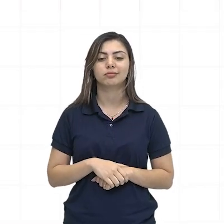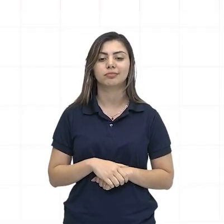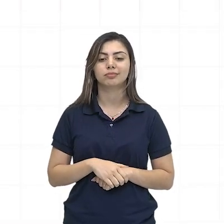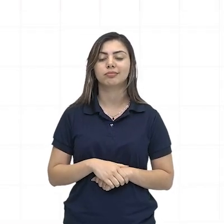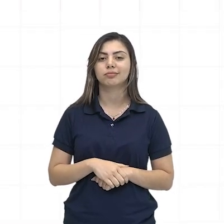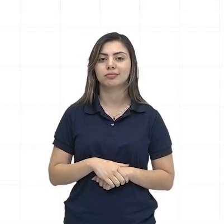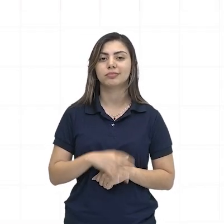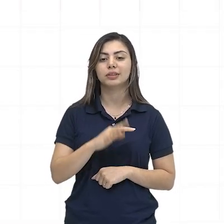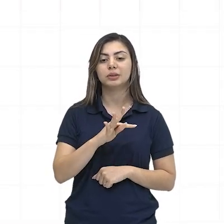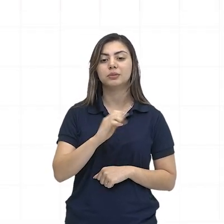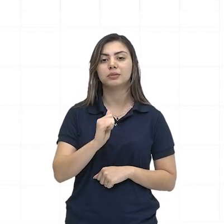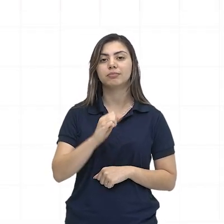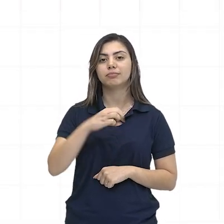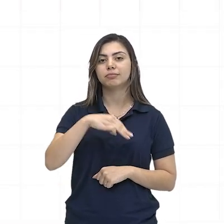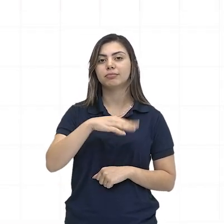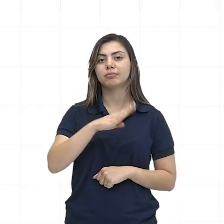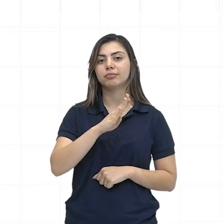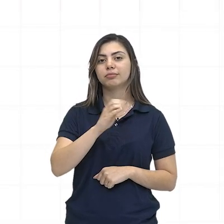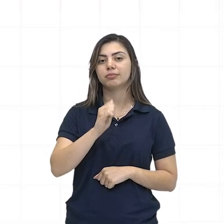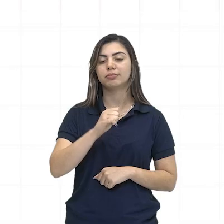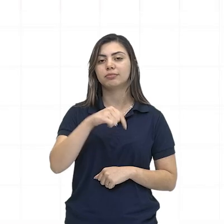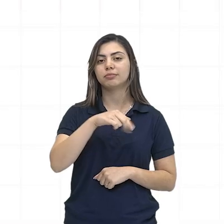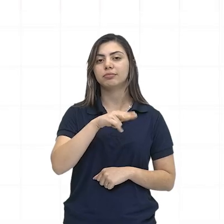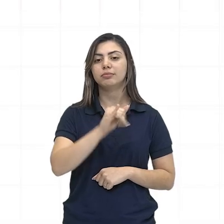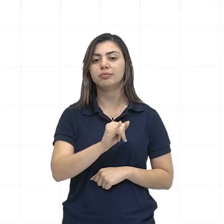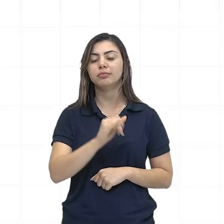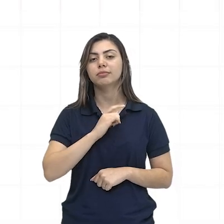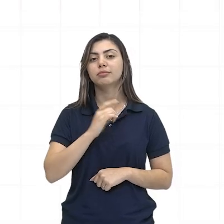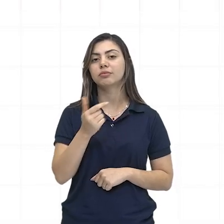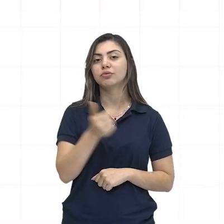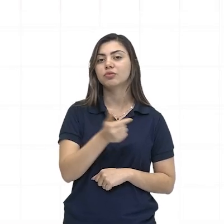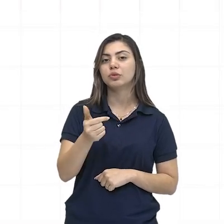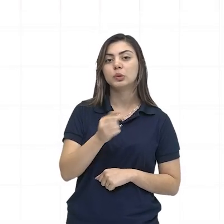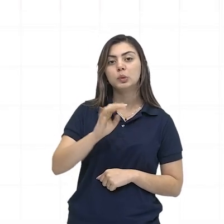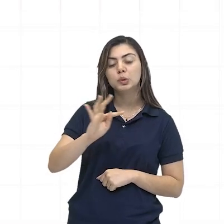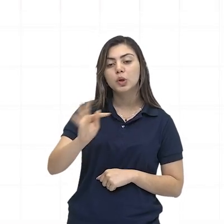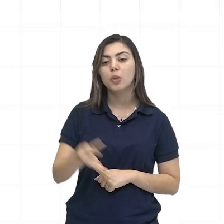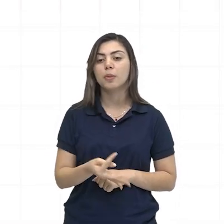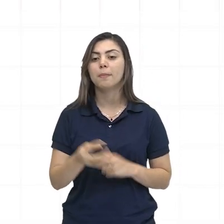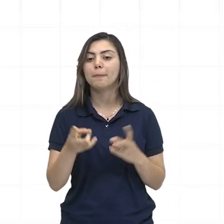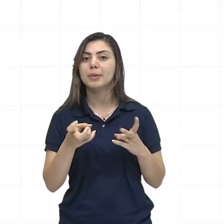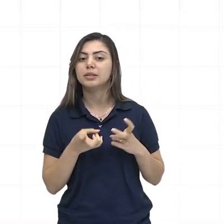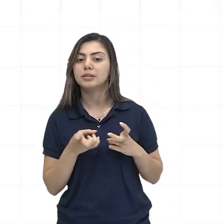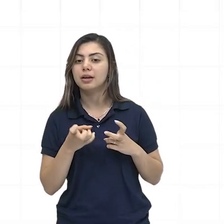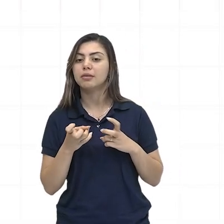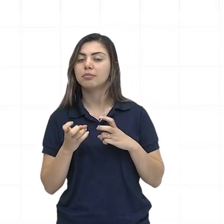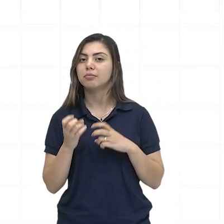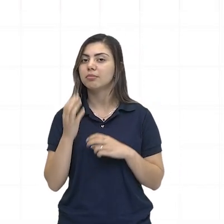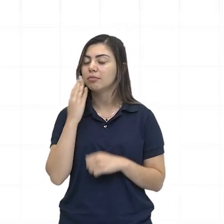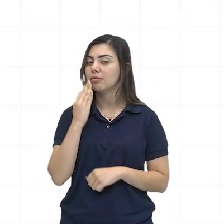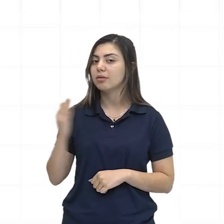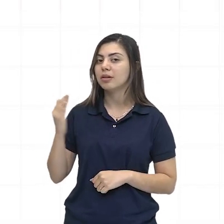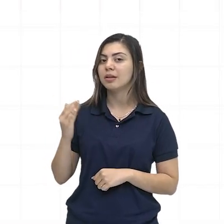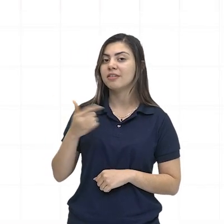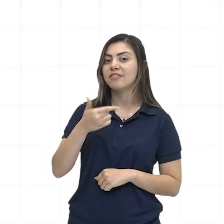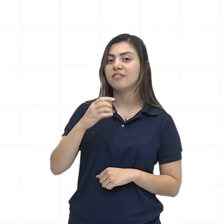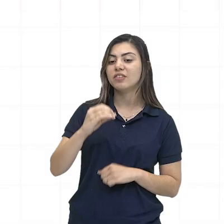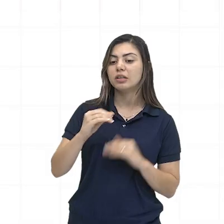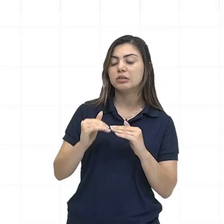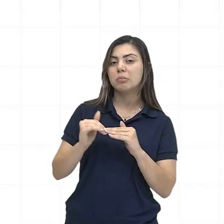aqui, foi quem? O tambaqui, com 22 toneladas, né? Observe que a coluna dele passa aqui do